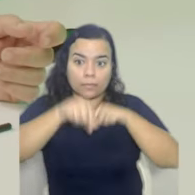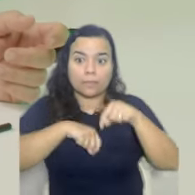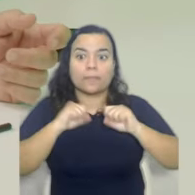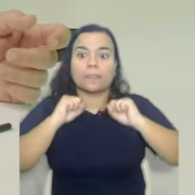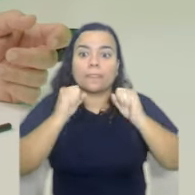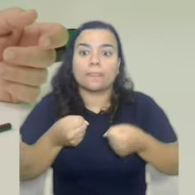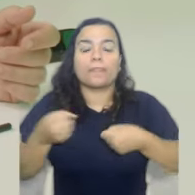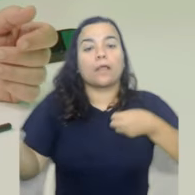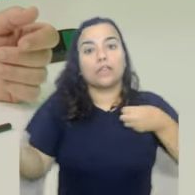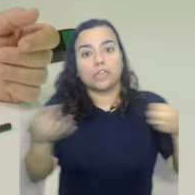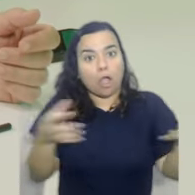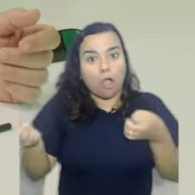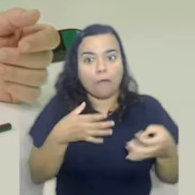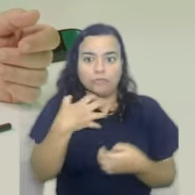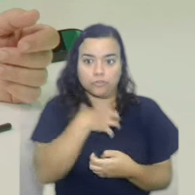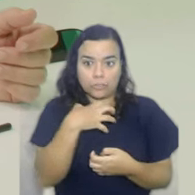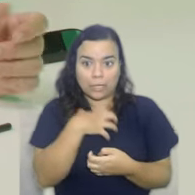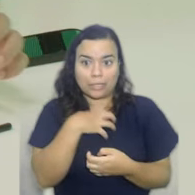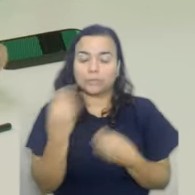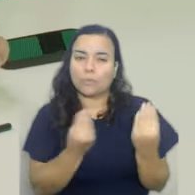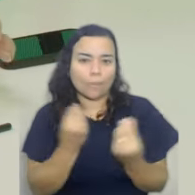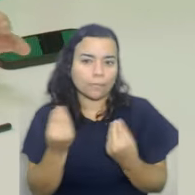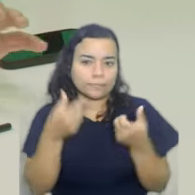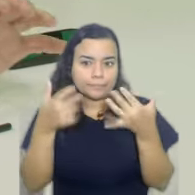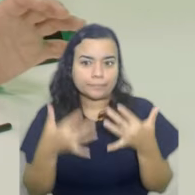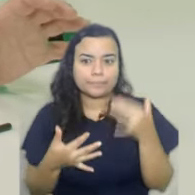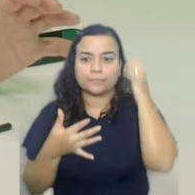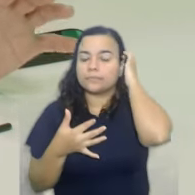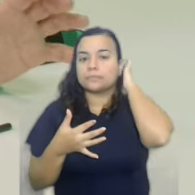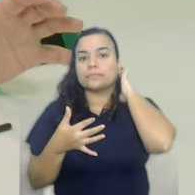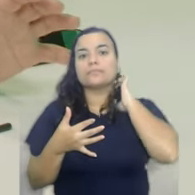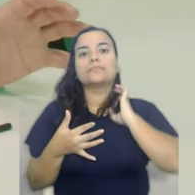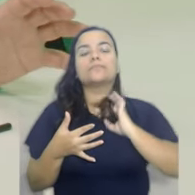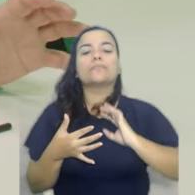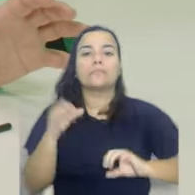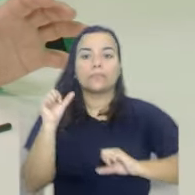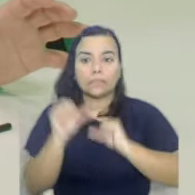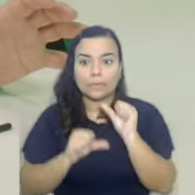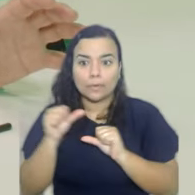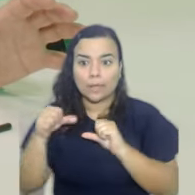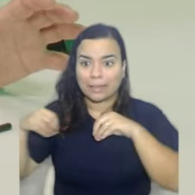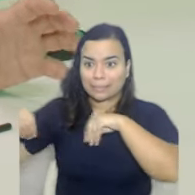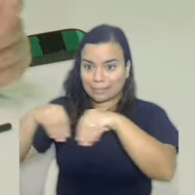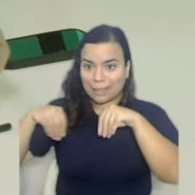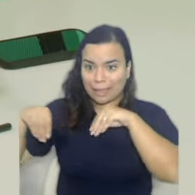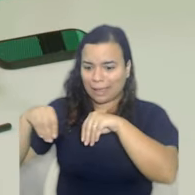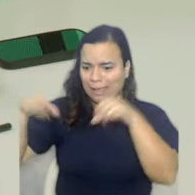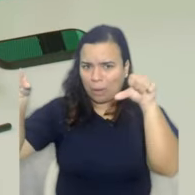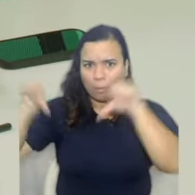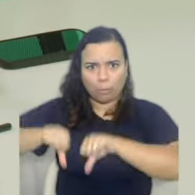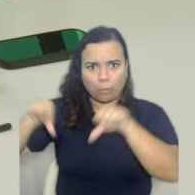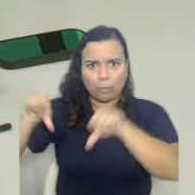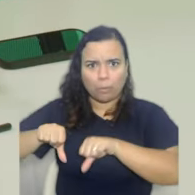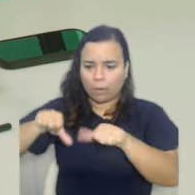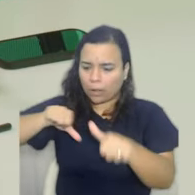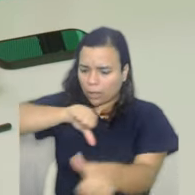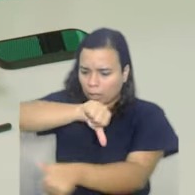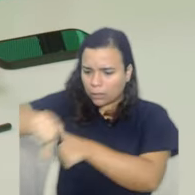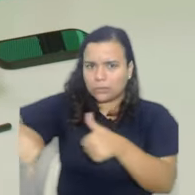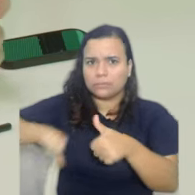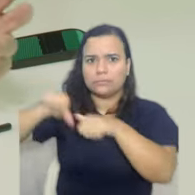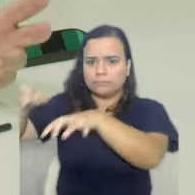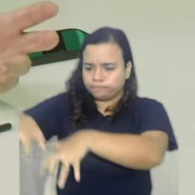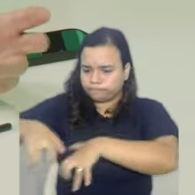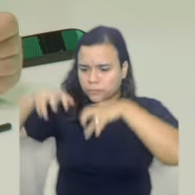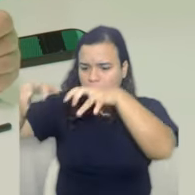fronteiras de que forma transformar terra que tá degradada em novas terras para cultivo